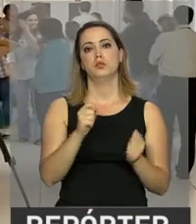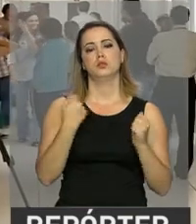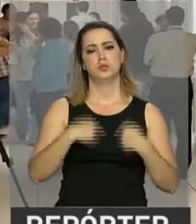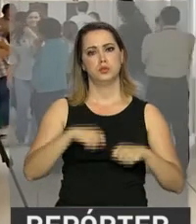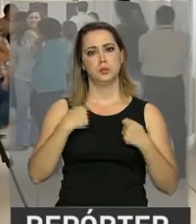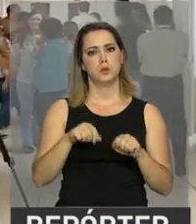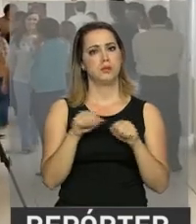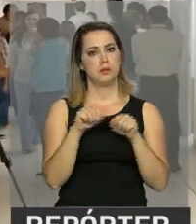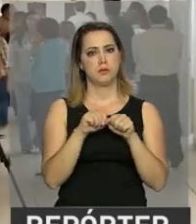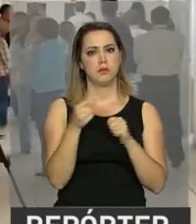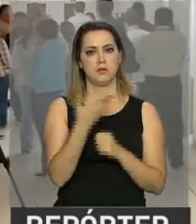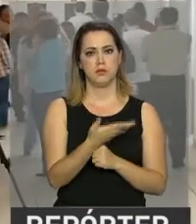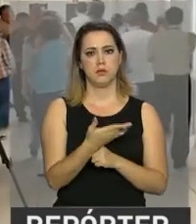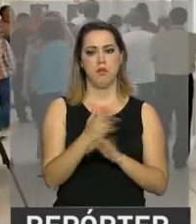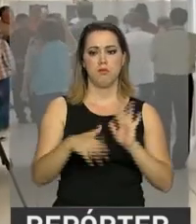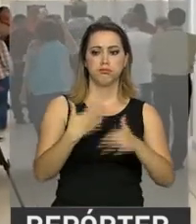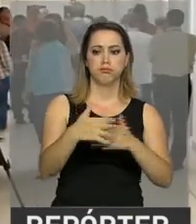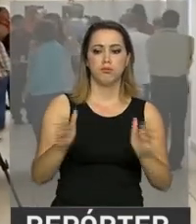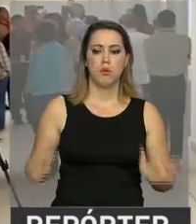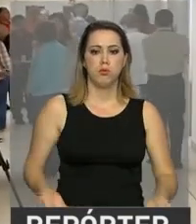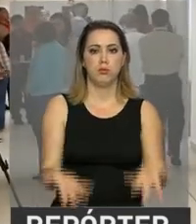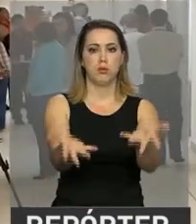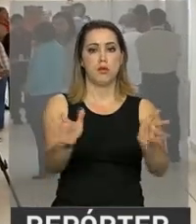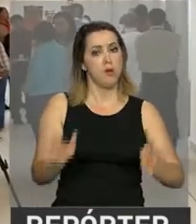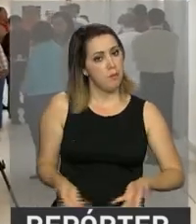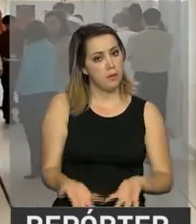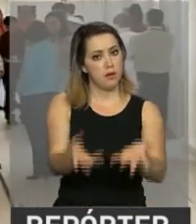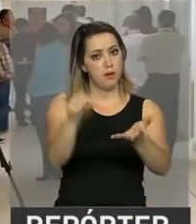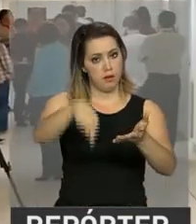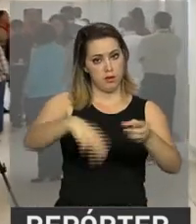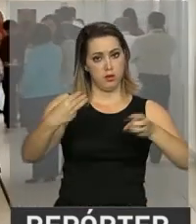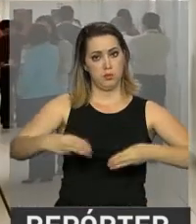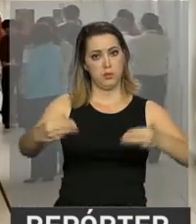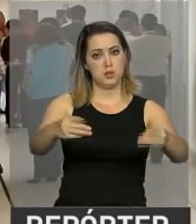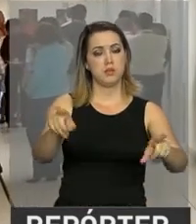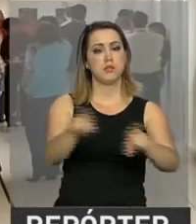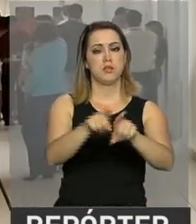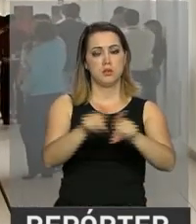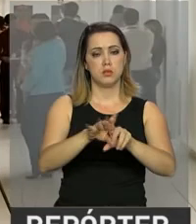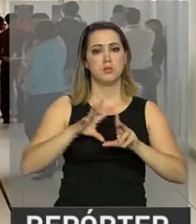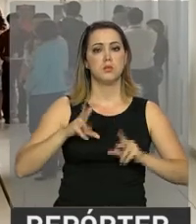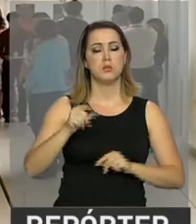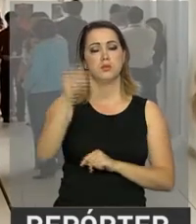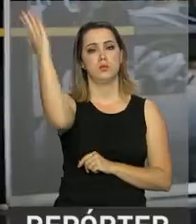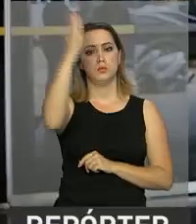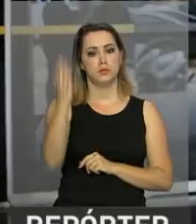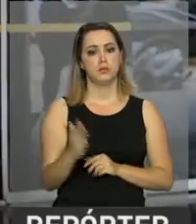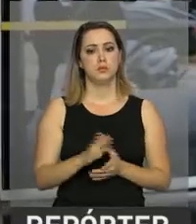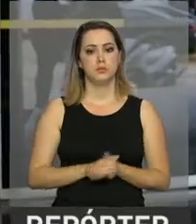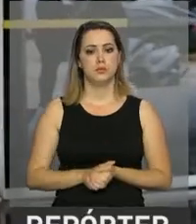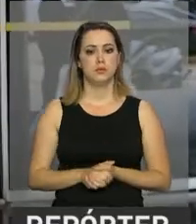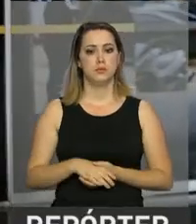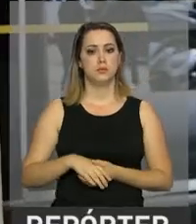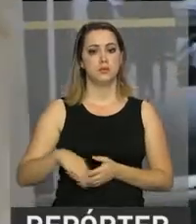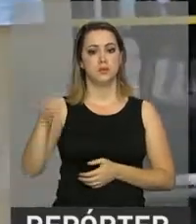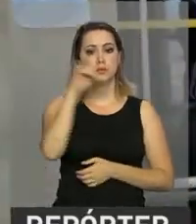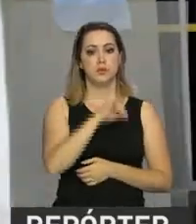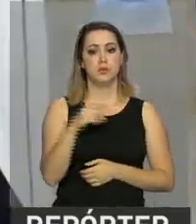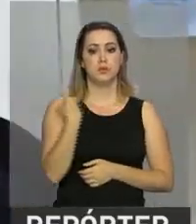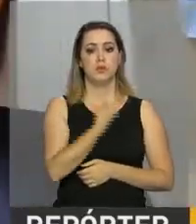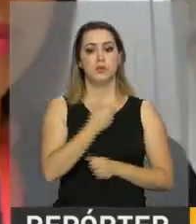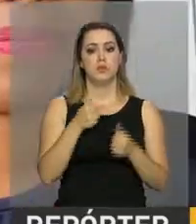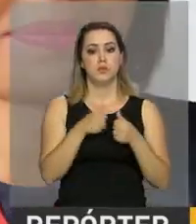fazer essa mobilização, que não é só no Ministério, mas sim no Brasil como um todo. Oi, a gente está aqui com a